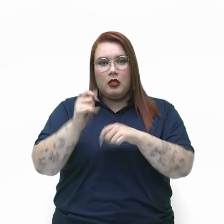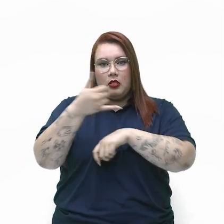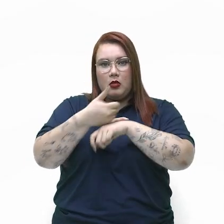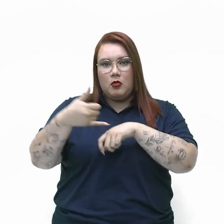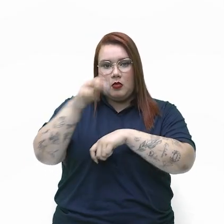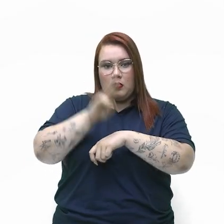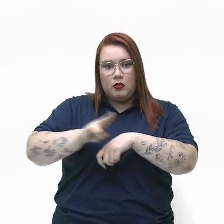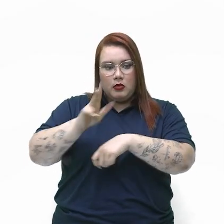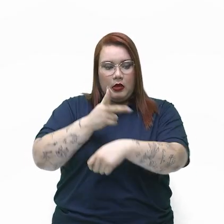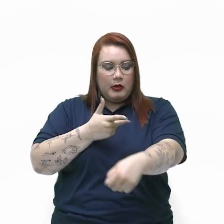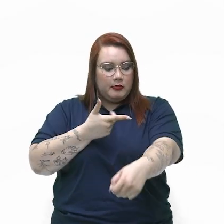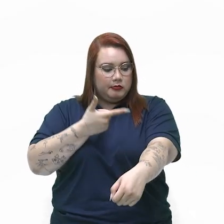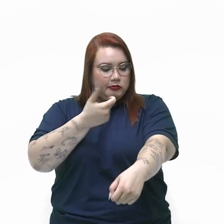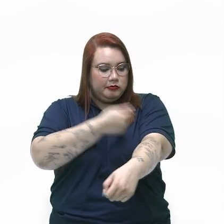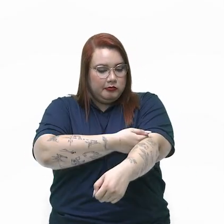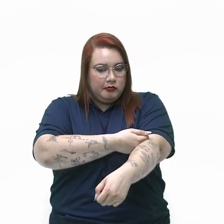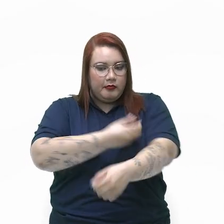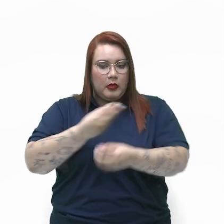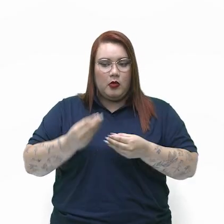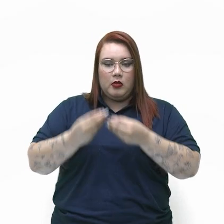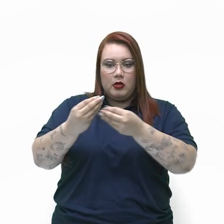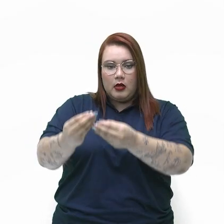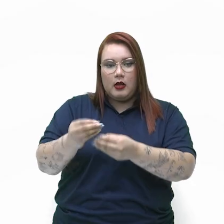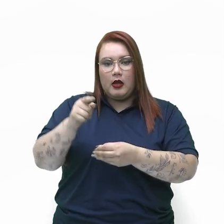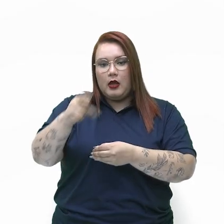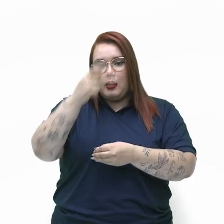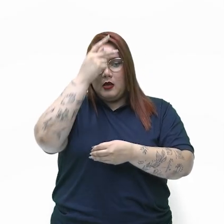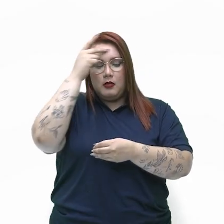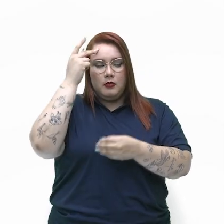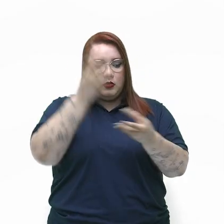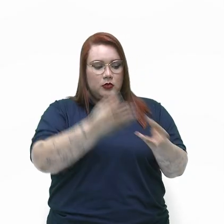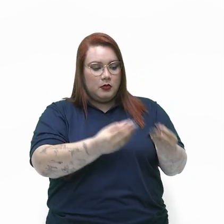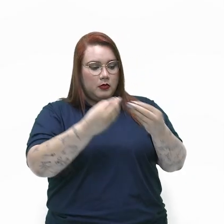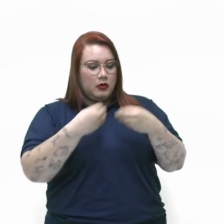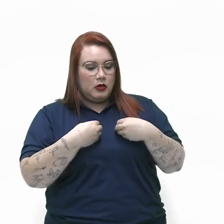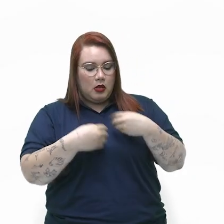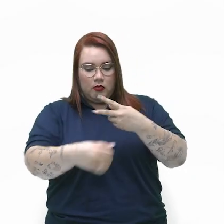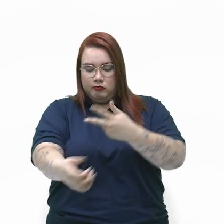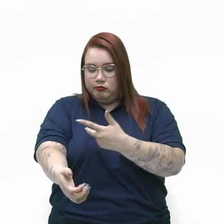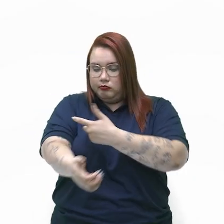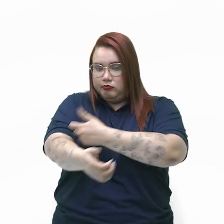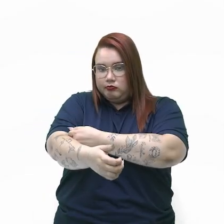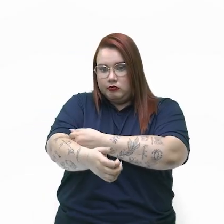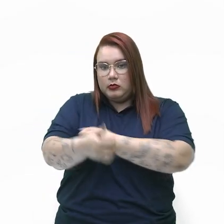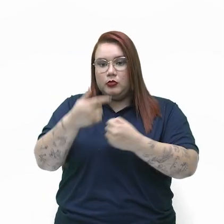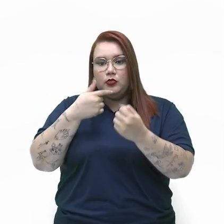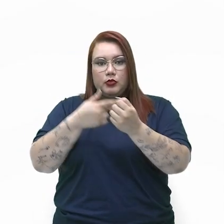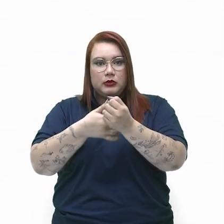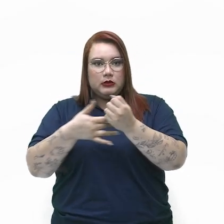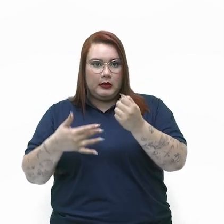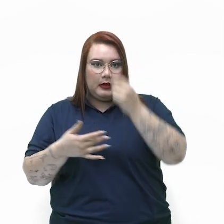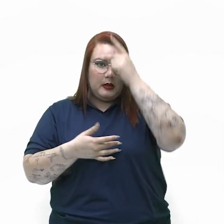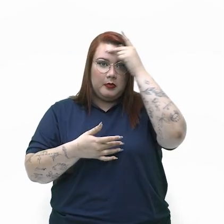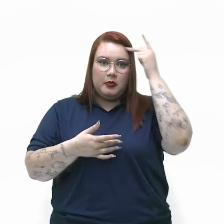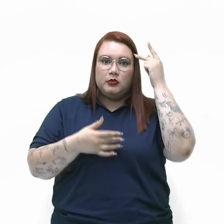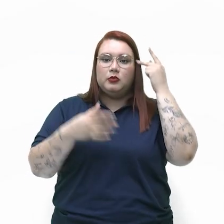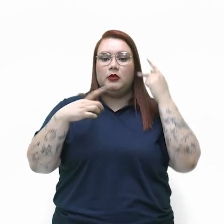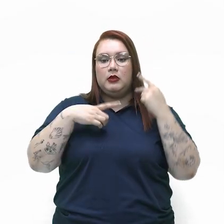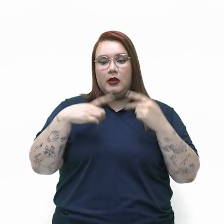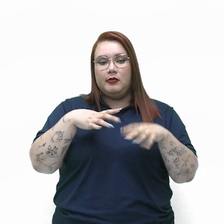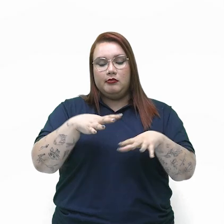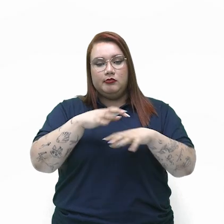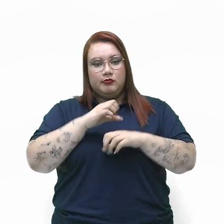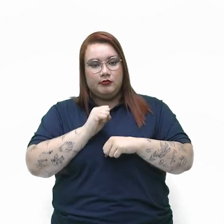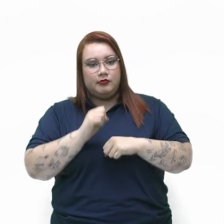a HIV devido a compartilhamento de seringas, porque existe o contato ali direto com o sangue, né? Instrumentos